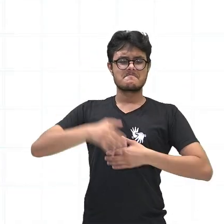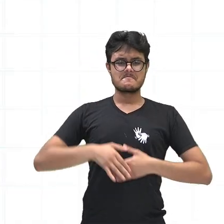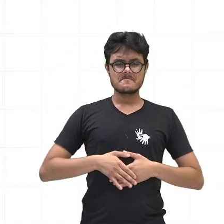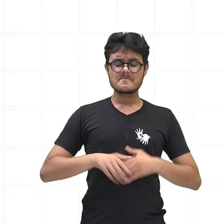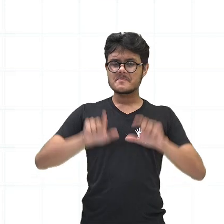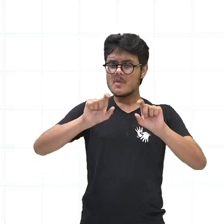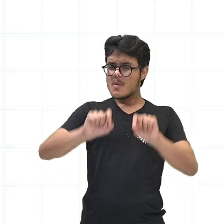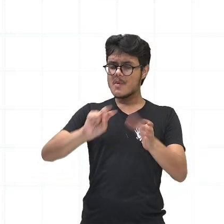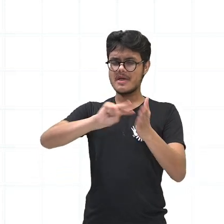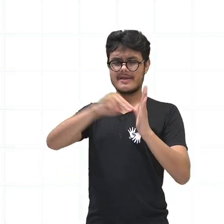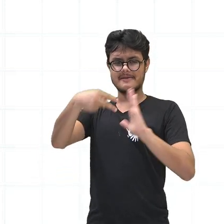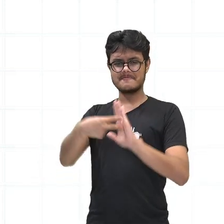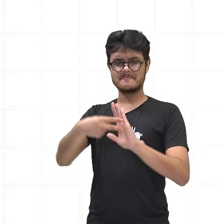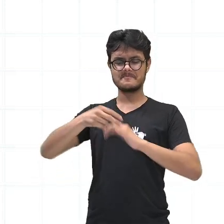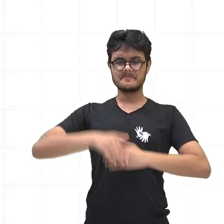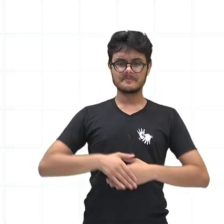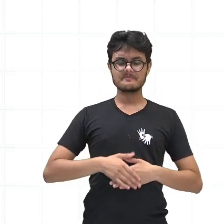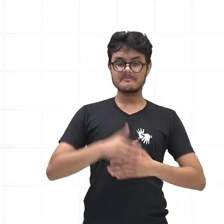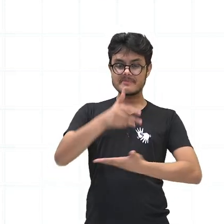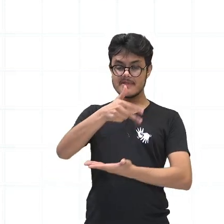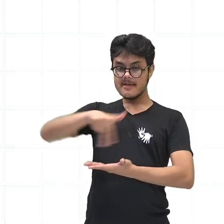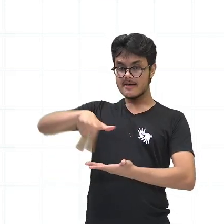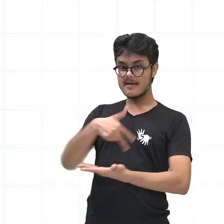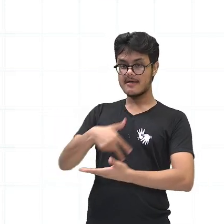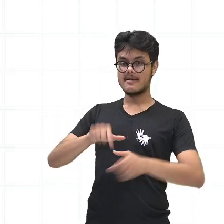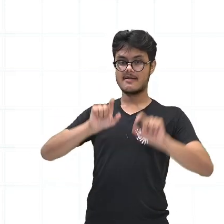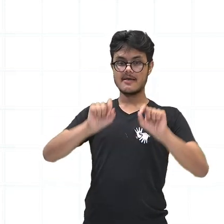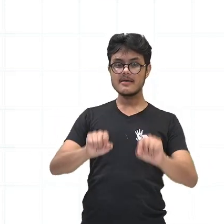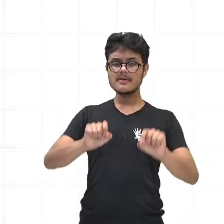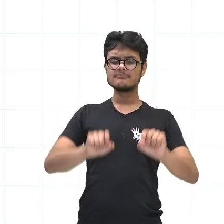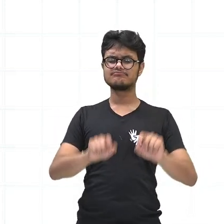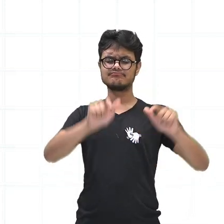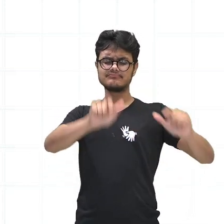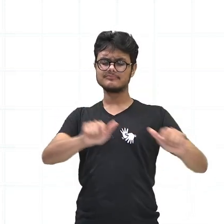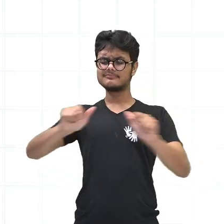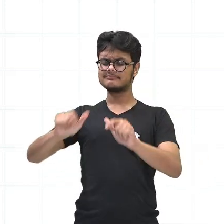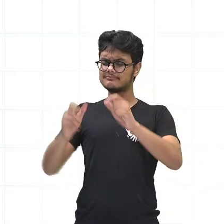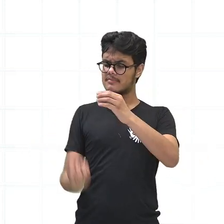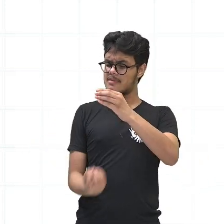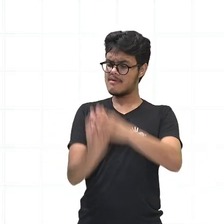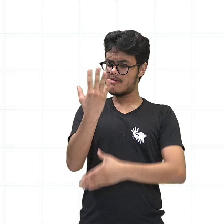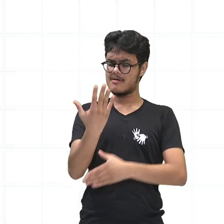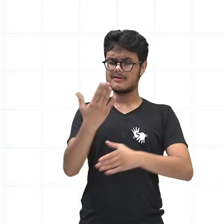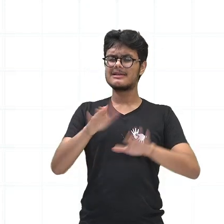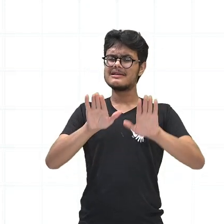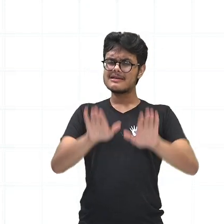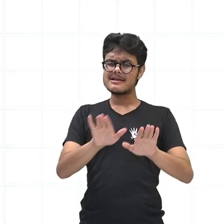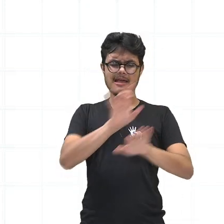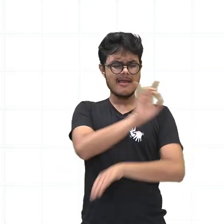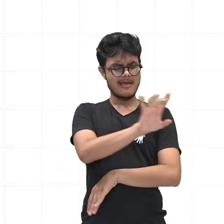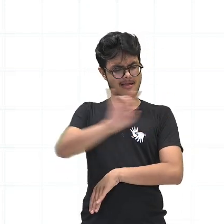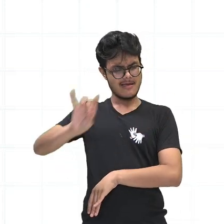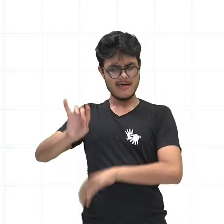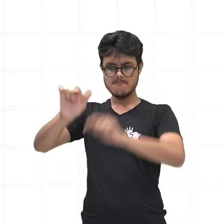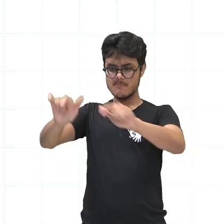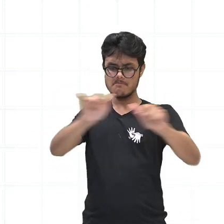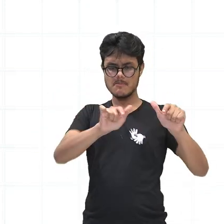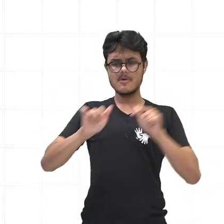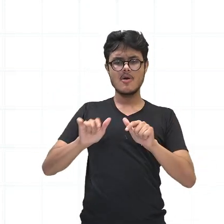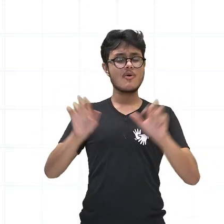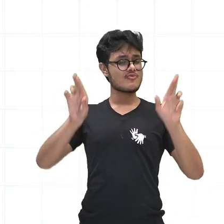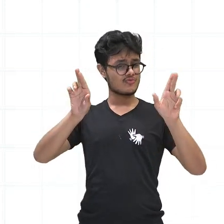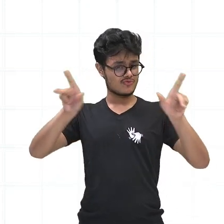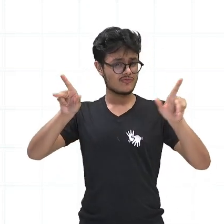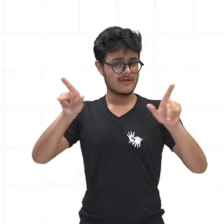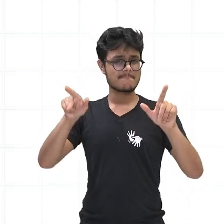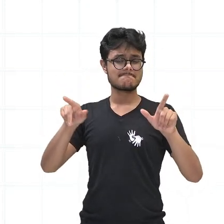danças clássicas? As danças clássicas tiveram diferentes origens e cada uma teve uma origem diferente que lhe foi dado